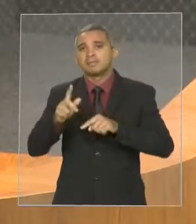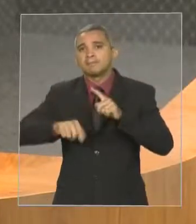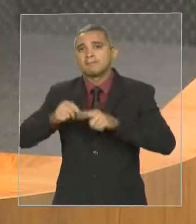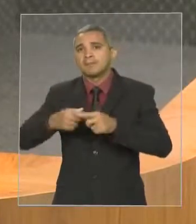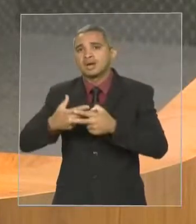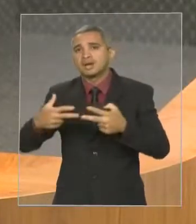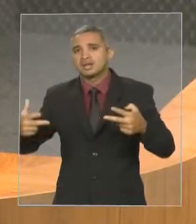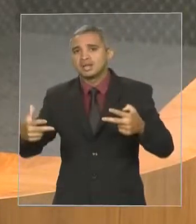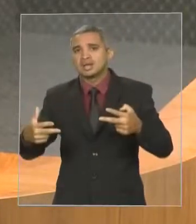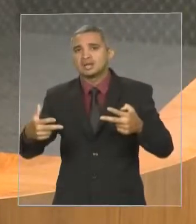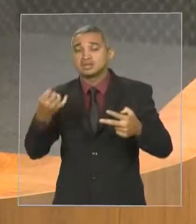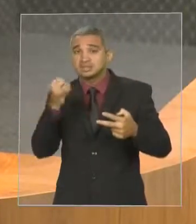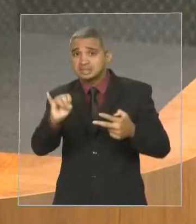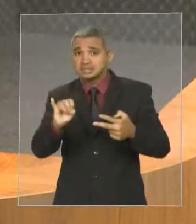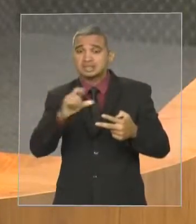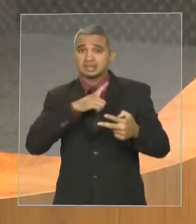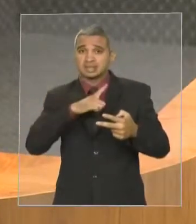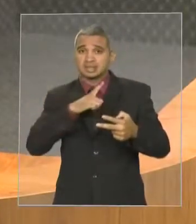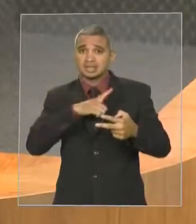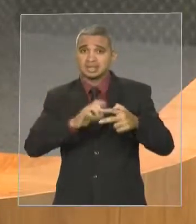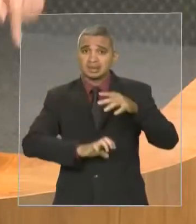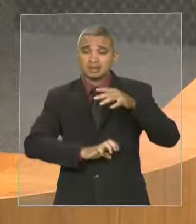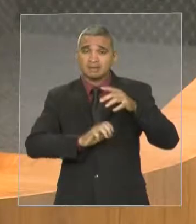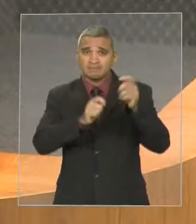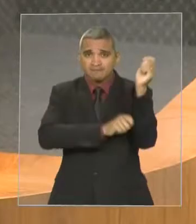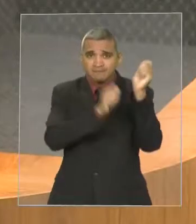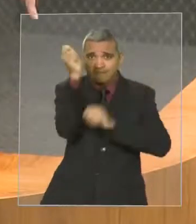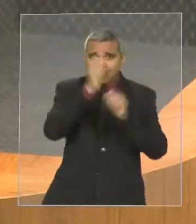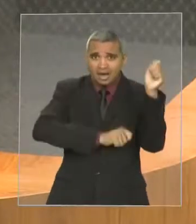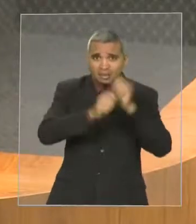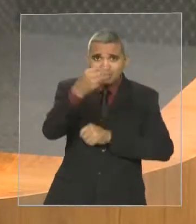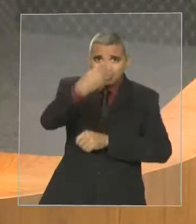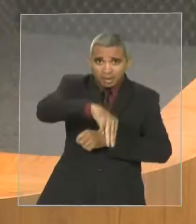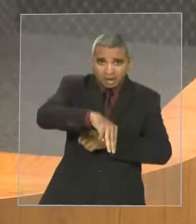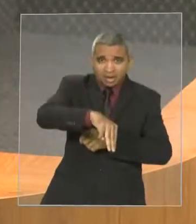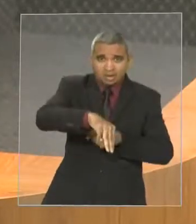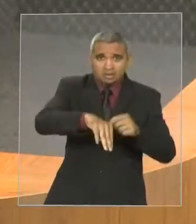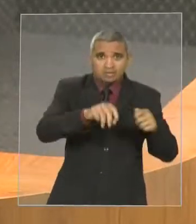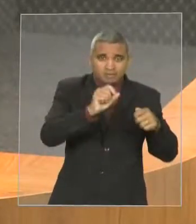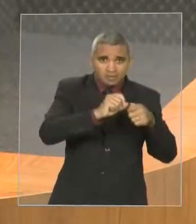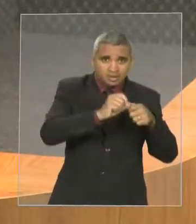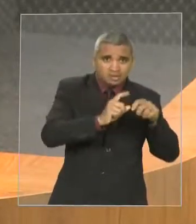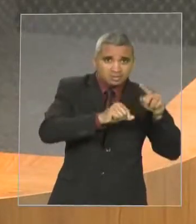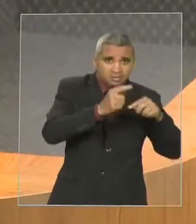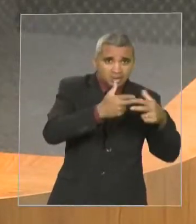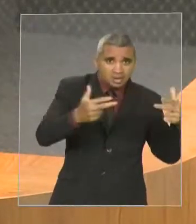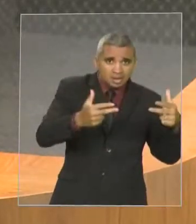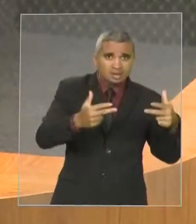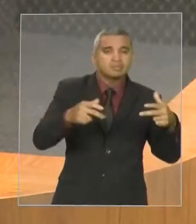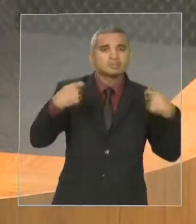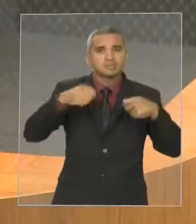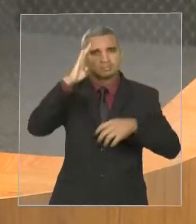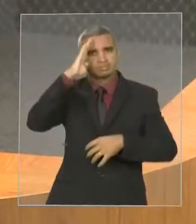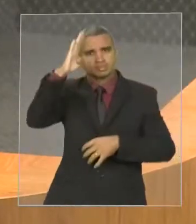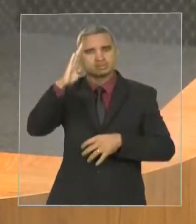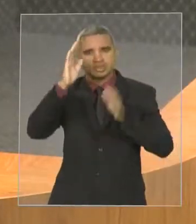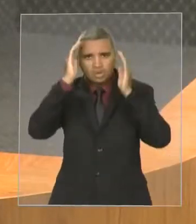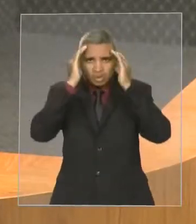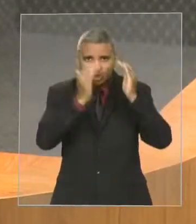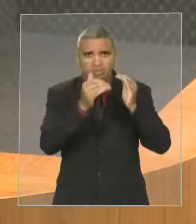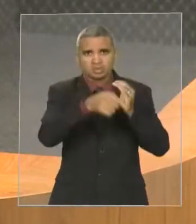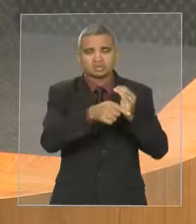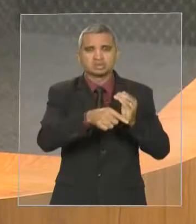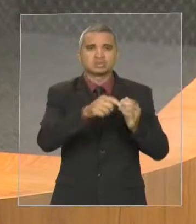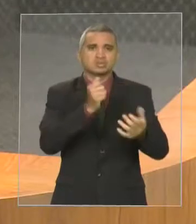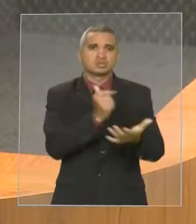fábricas maranhenses que fabricam esses equipamentos, teriam prioridade para fornecer para esse empreendimento? Deputado Max Barros, assim que possível, me conceda